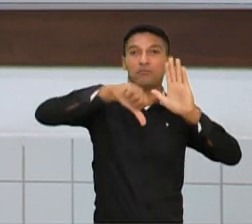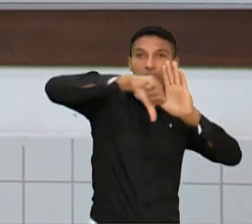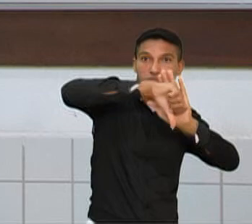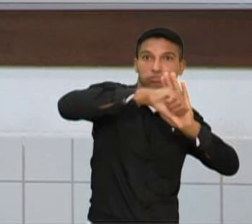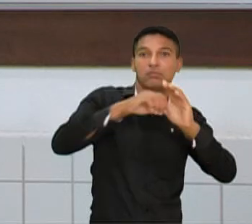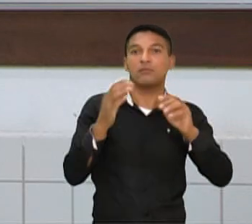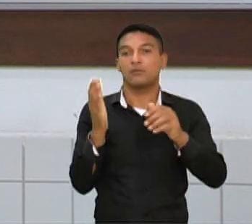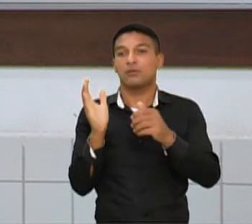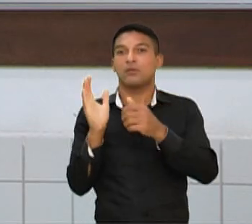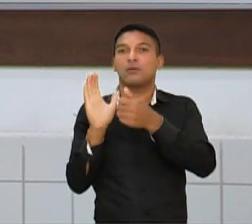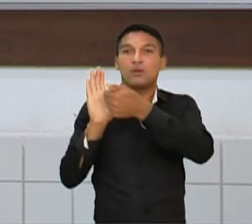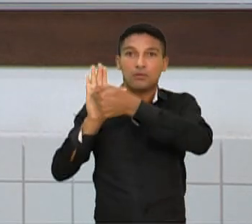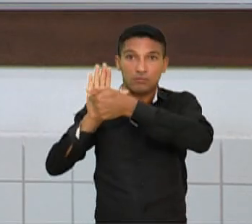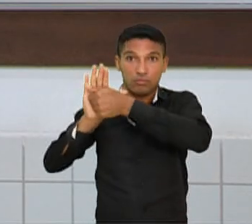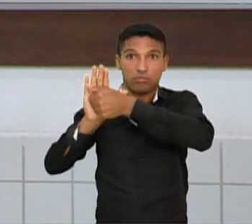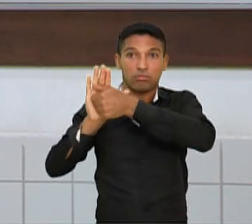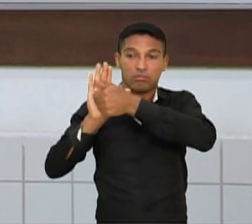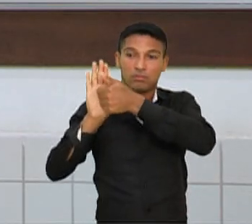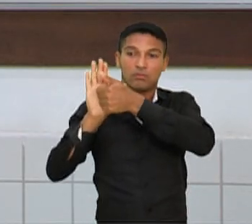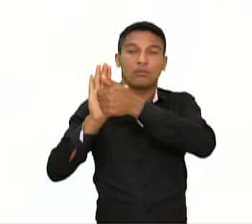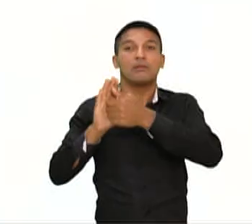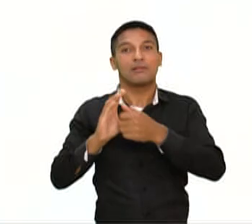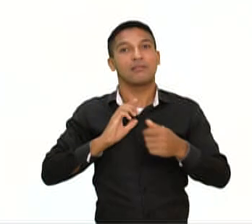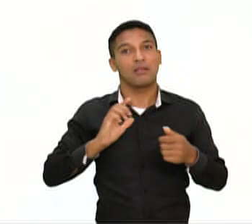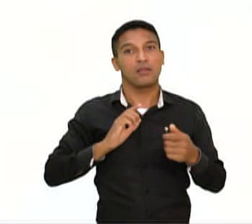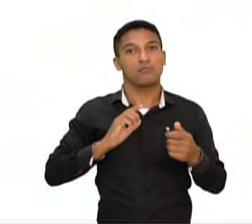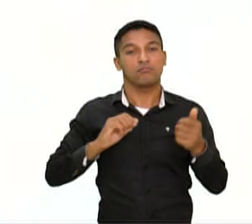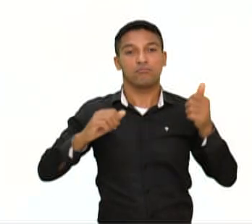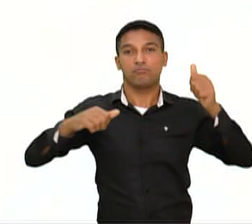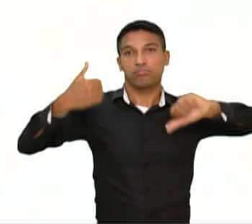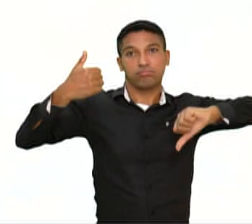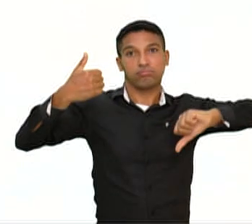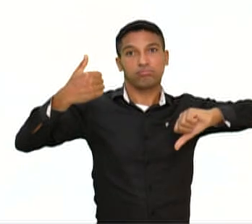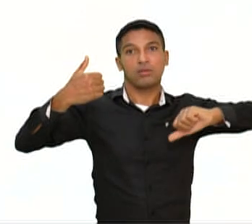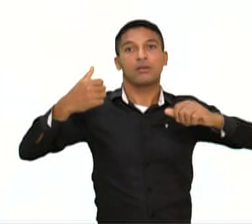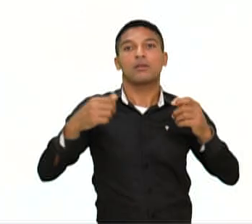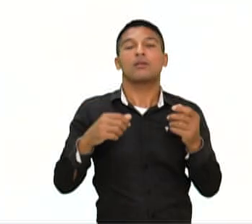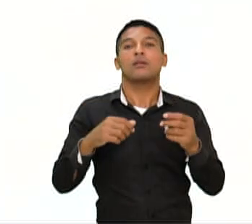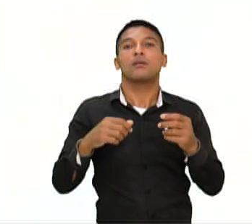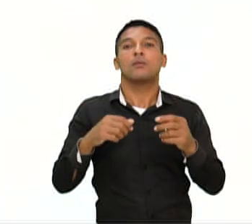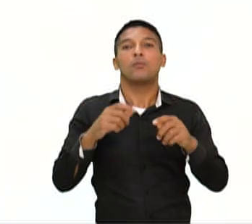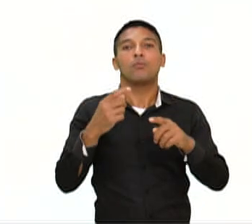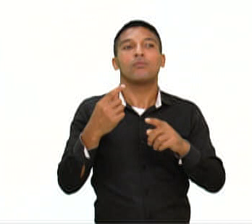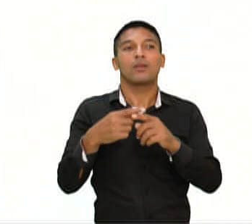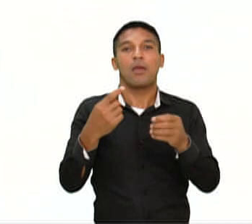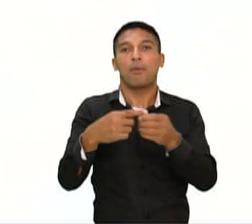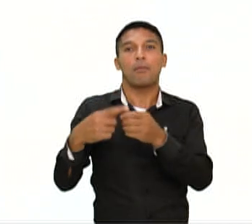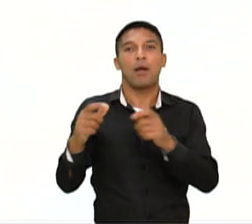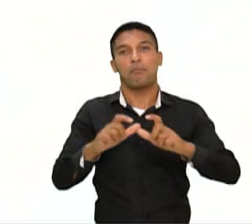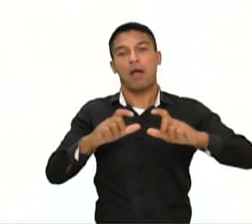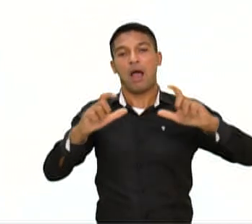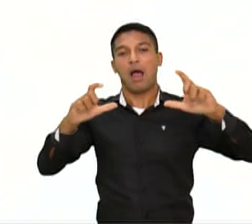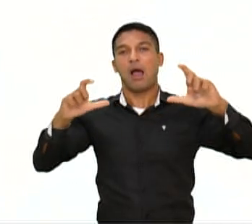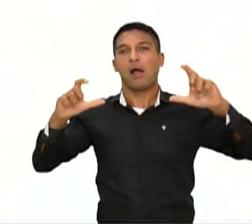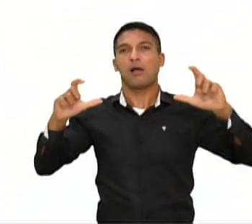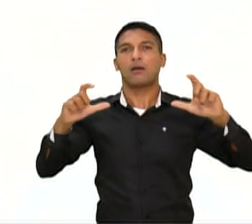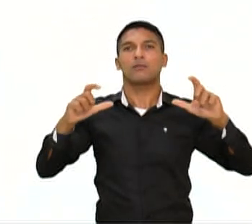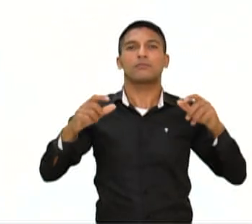extinção. Ok? Algumas imagens, essa foto é de domínio próprio, onde a gente identifica algumas